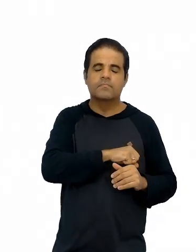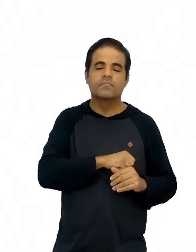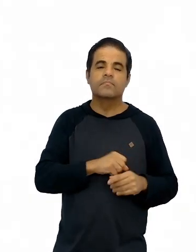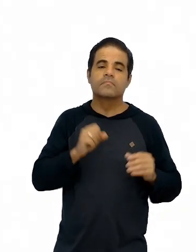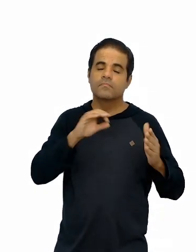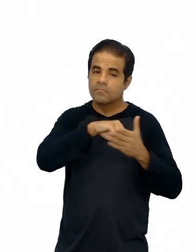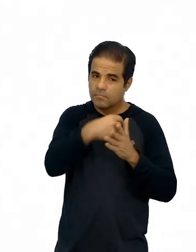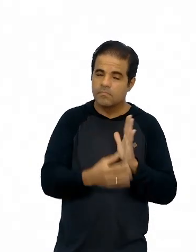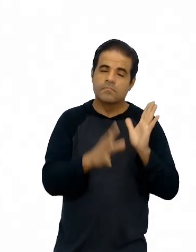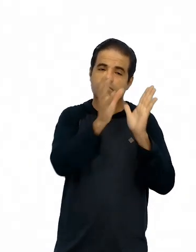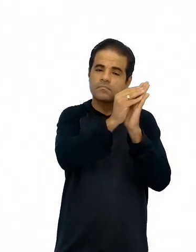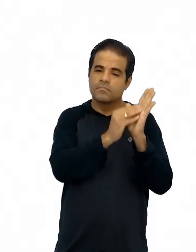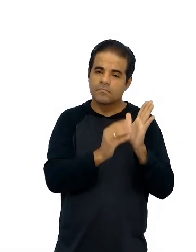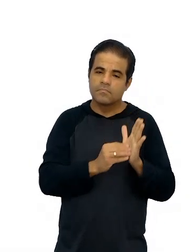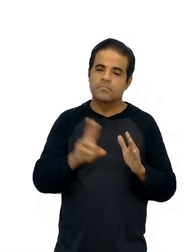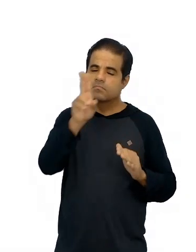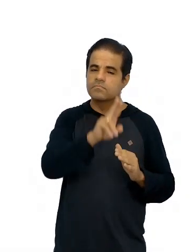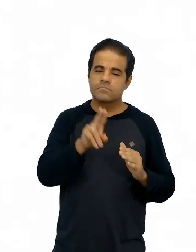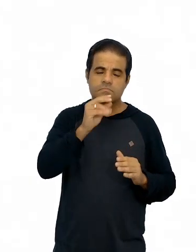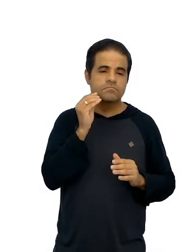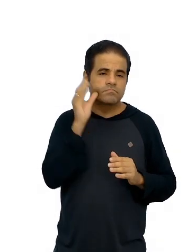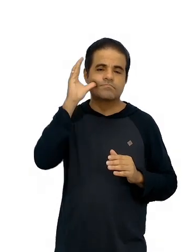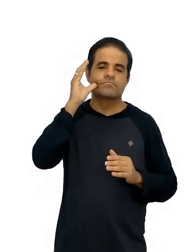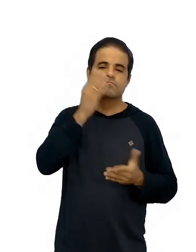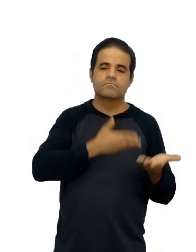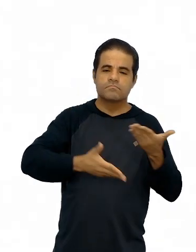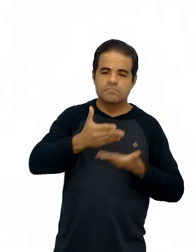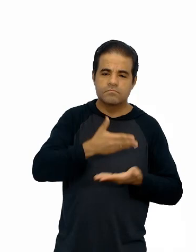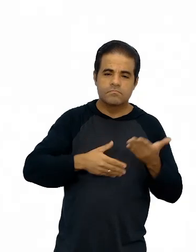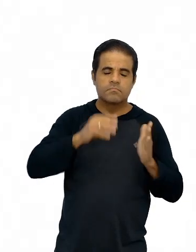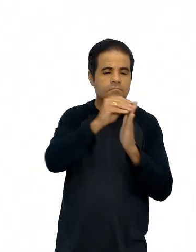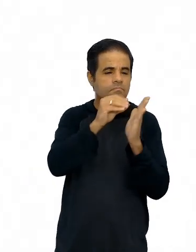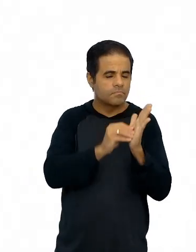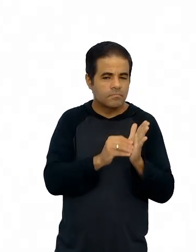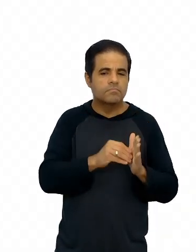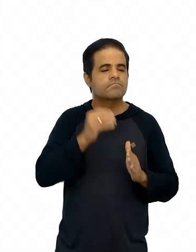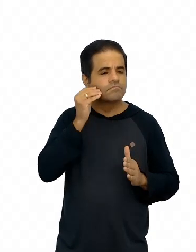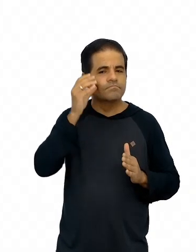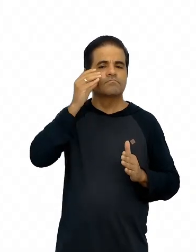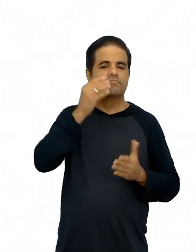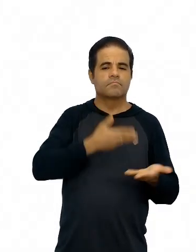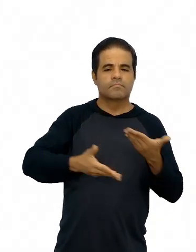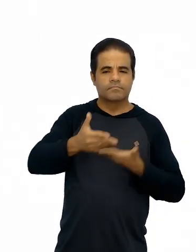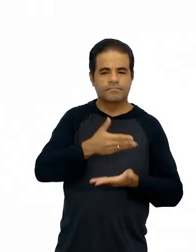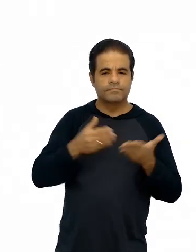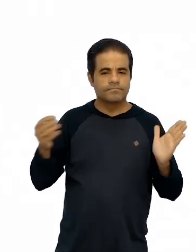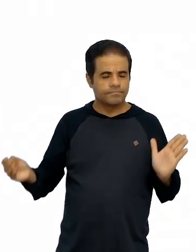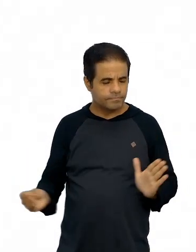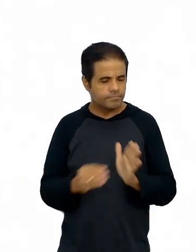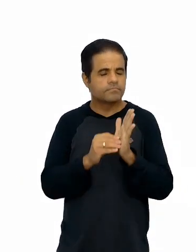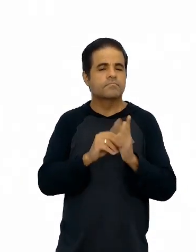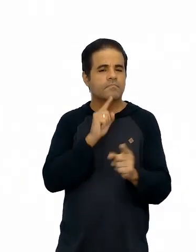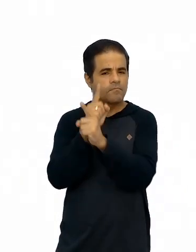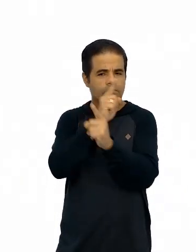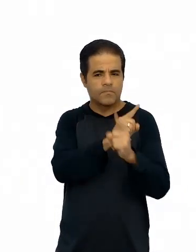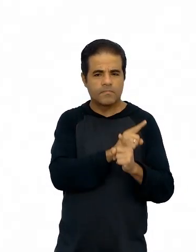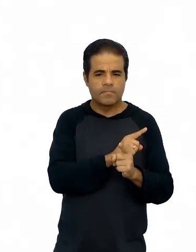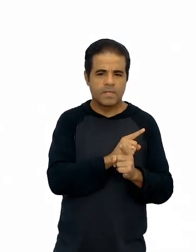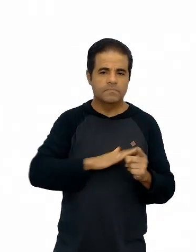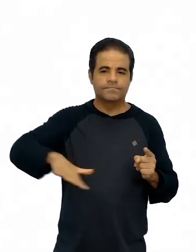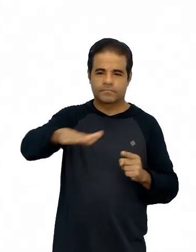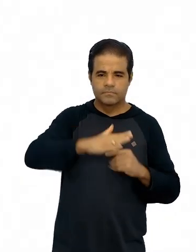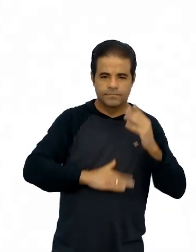conteúdos, utilizando o conhecimento do conteúdo e dos estudantes, identificado por